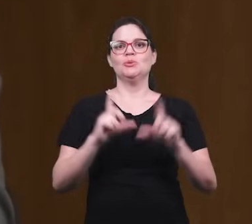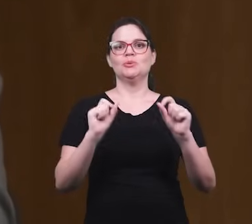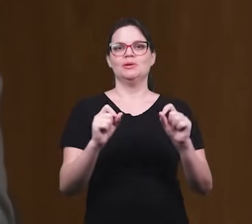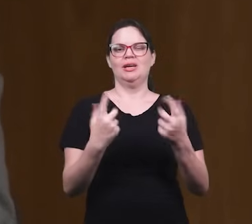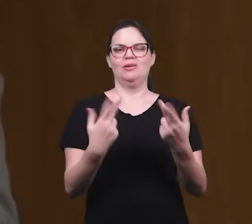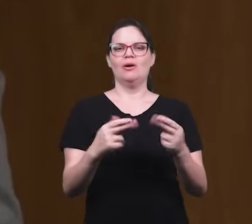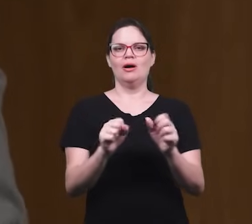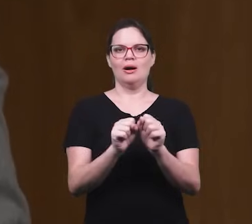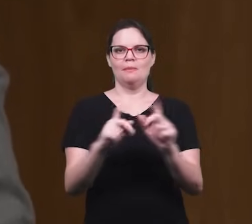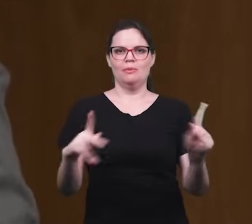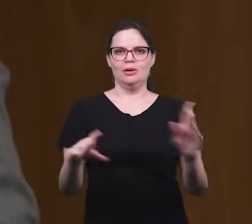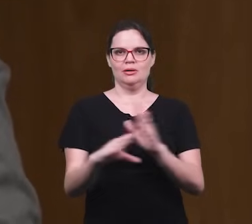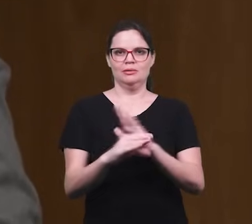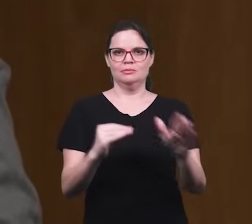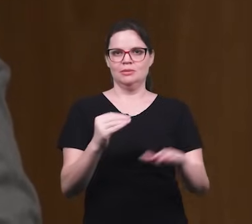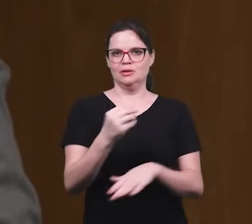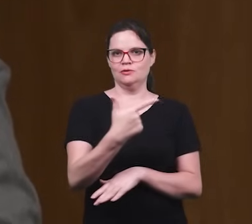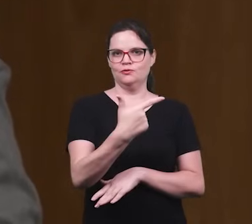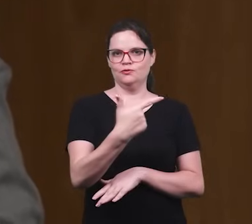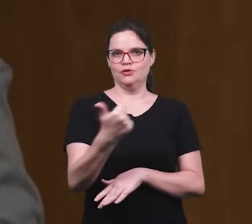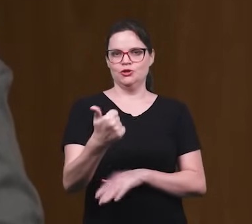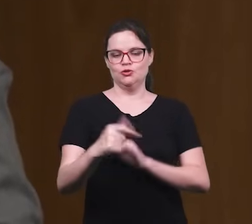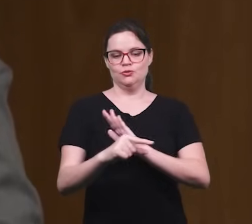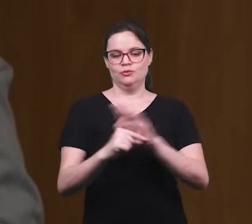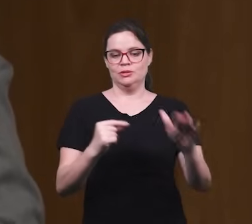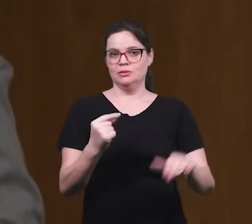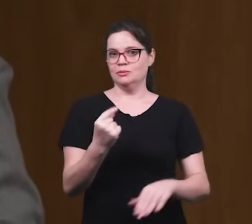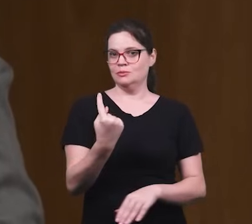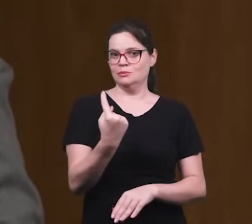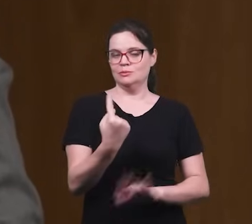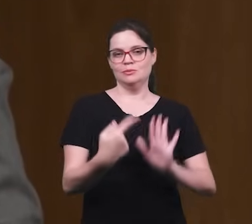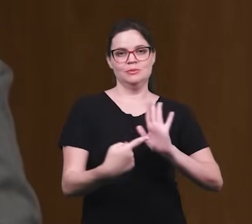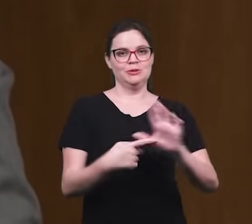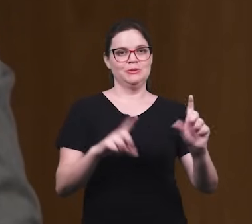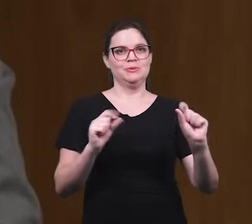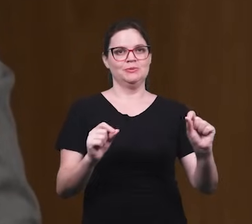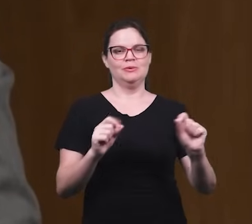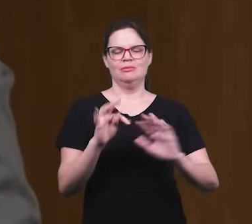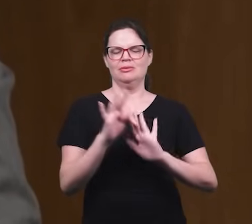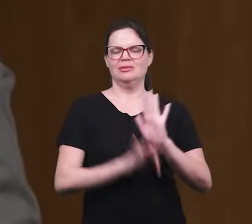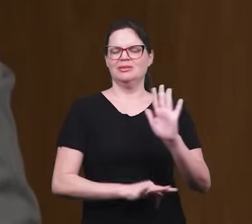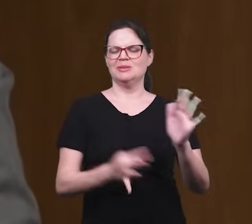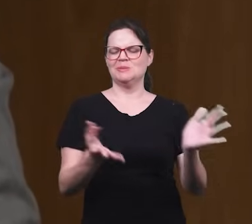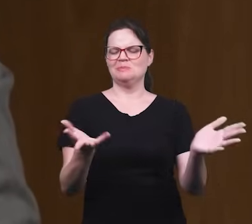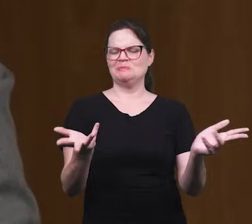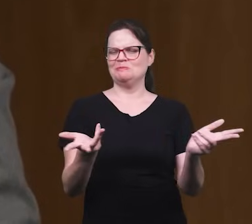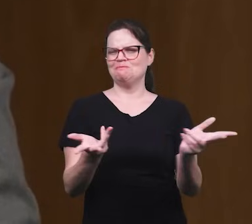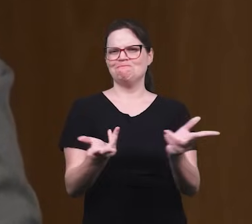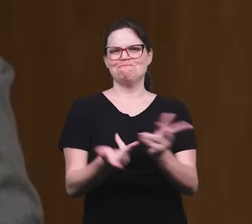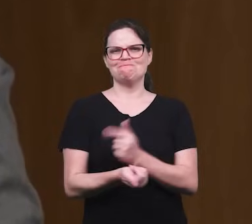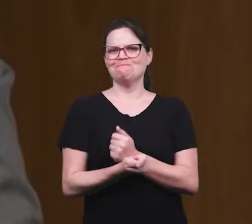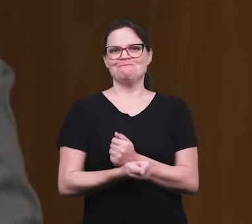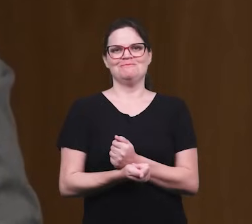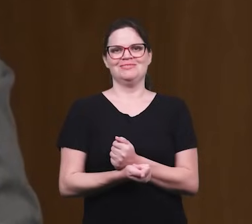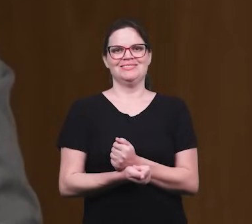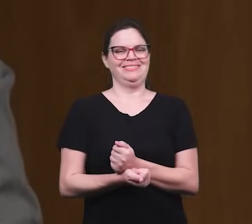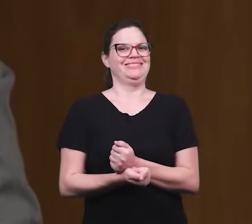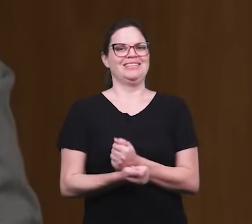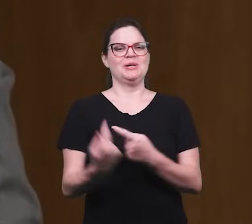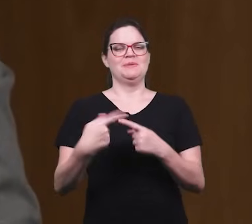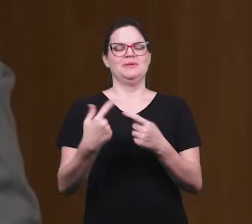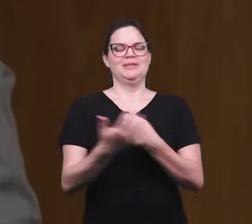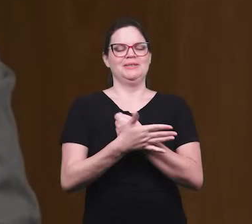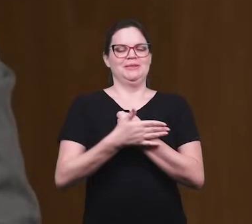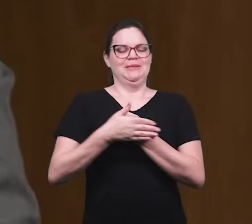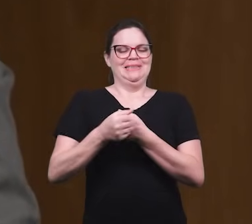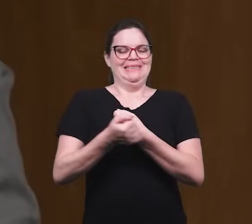no capítulo 21, no verso 1, e esse é um texto assim maravilhoso, né, e traz um conforto